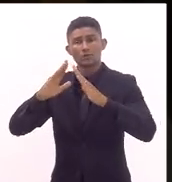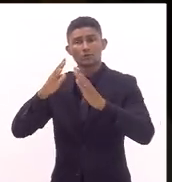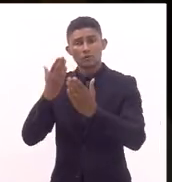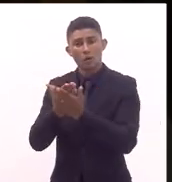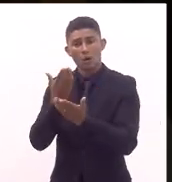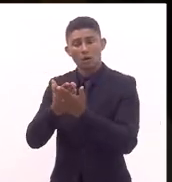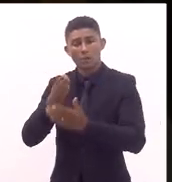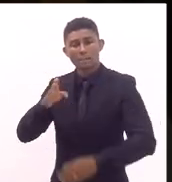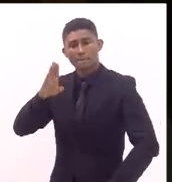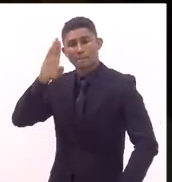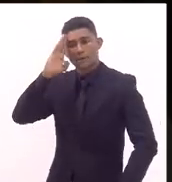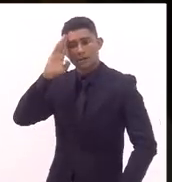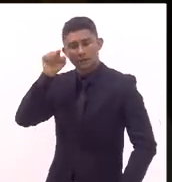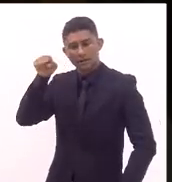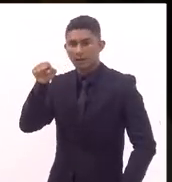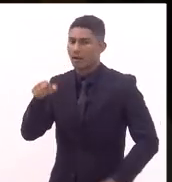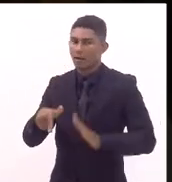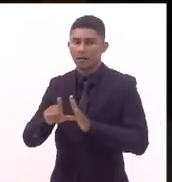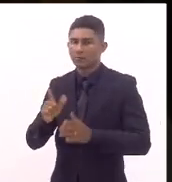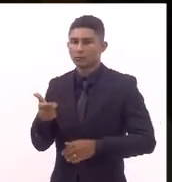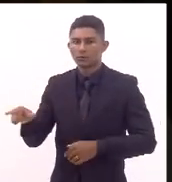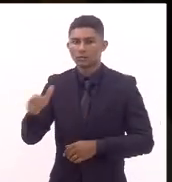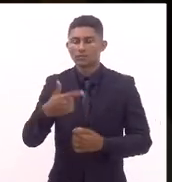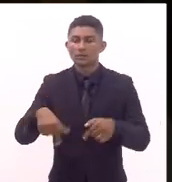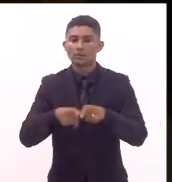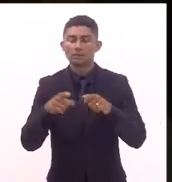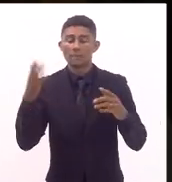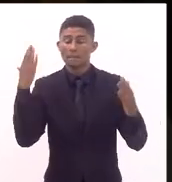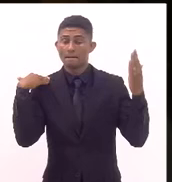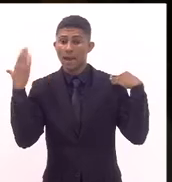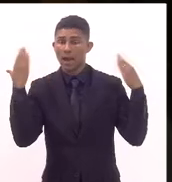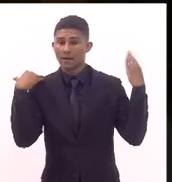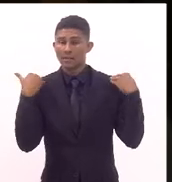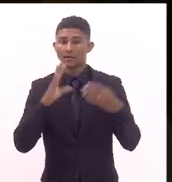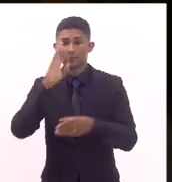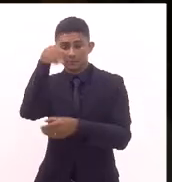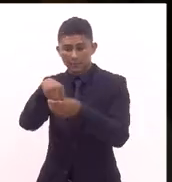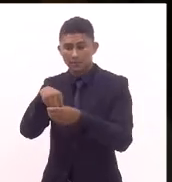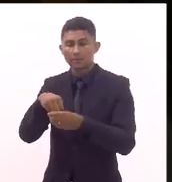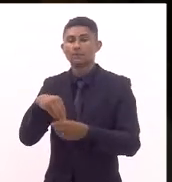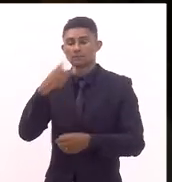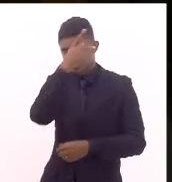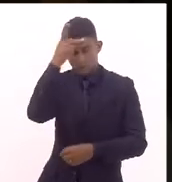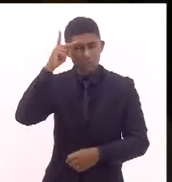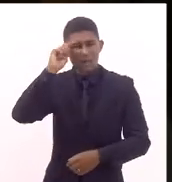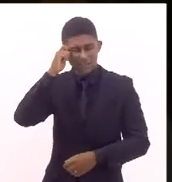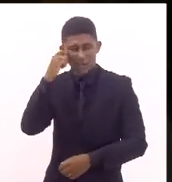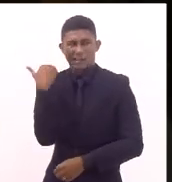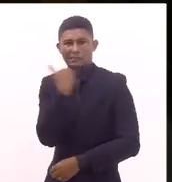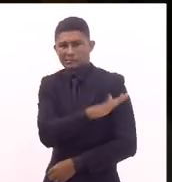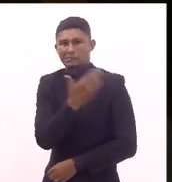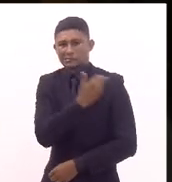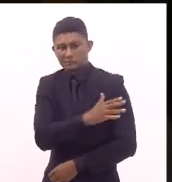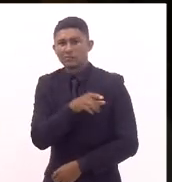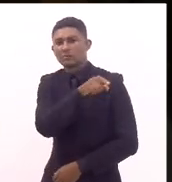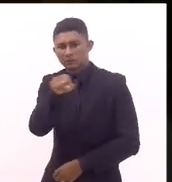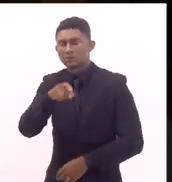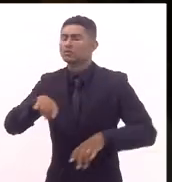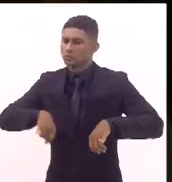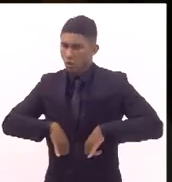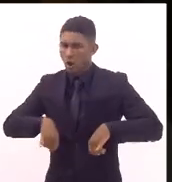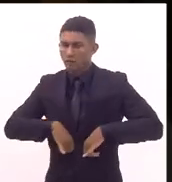olhos não existe e na Marinha particularmente os negros são muito discriminados ah e também